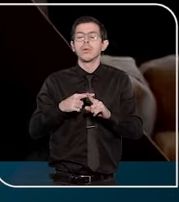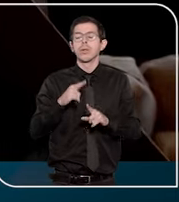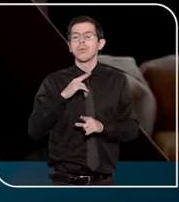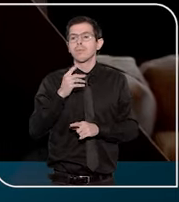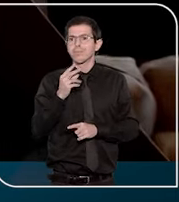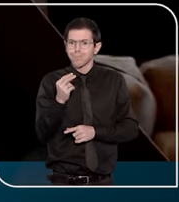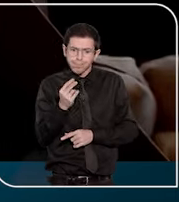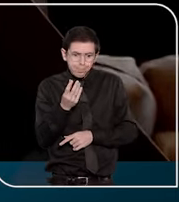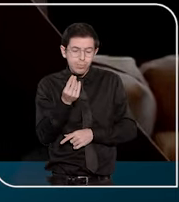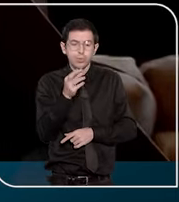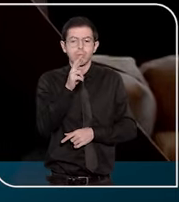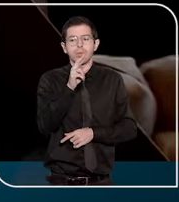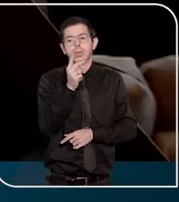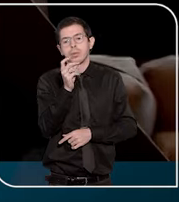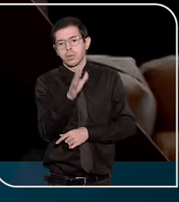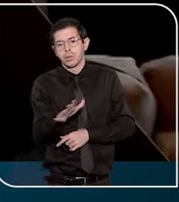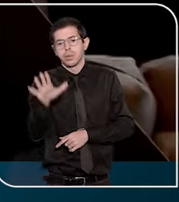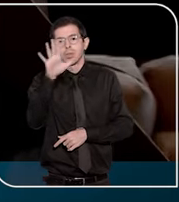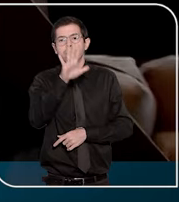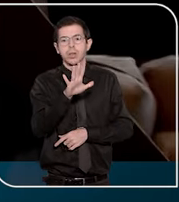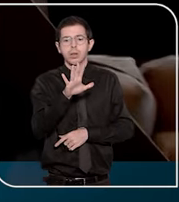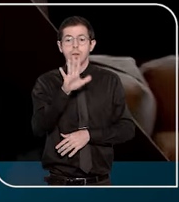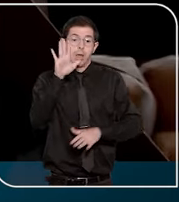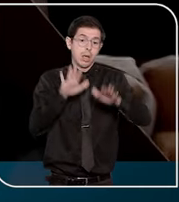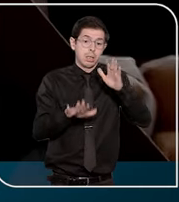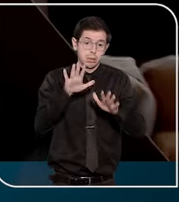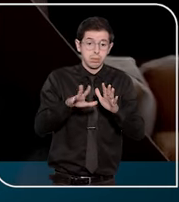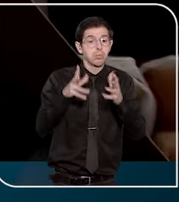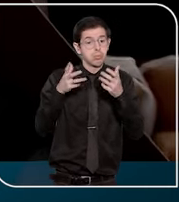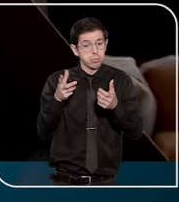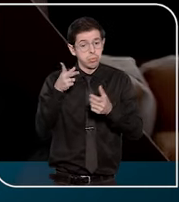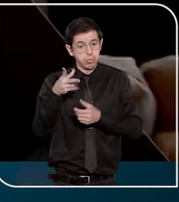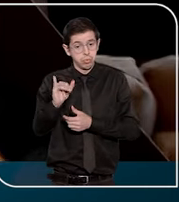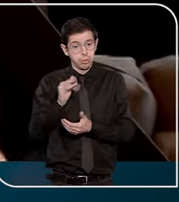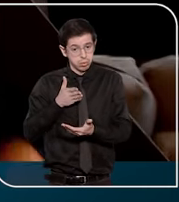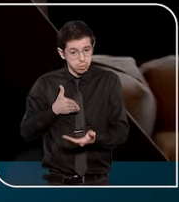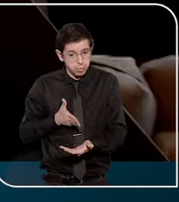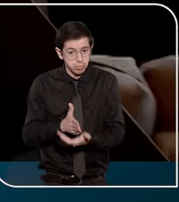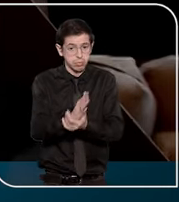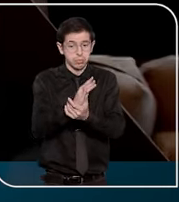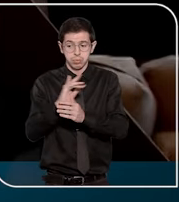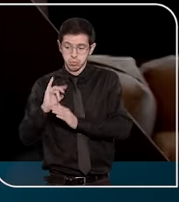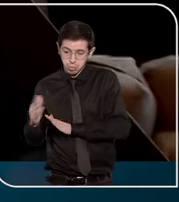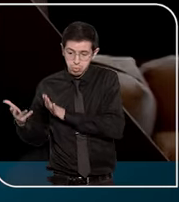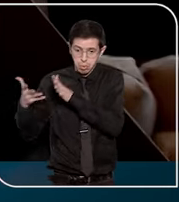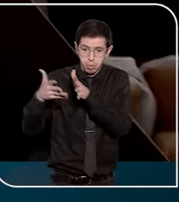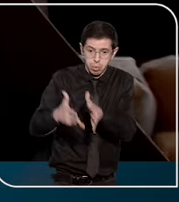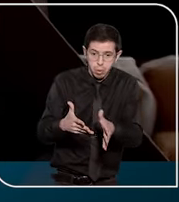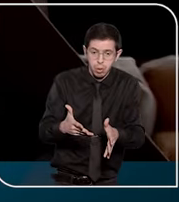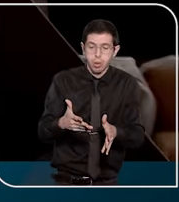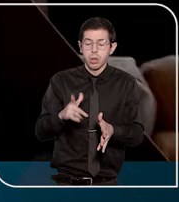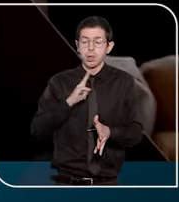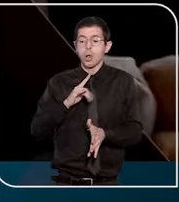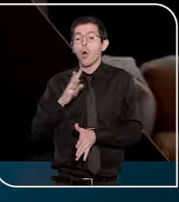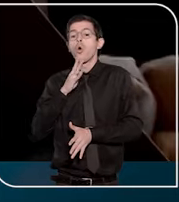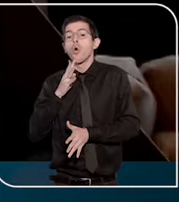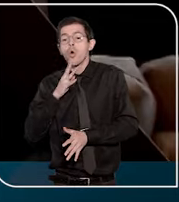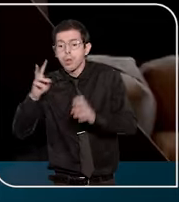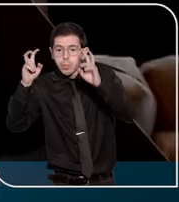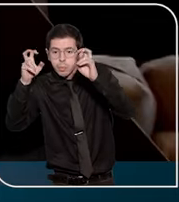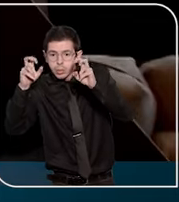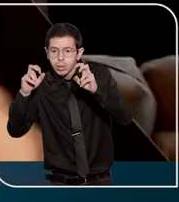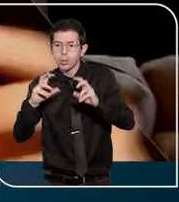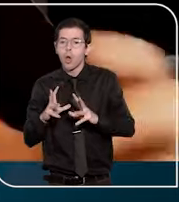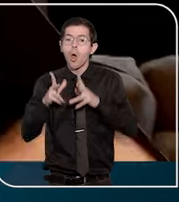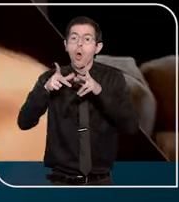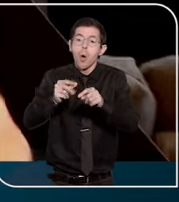Às vezes vai ser admitida a participação de amicus curiae, as partes todas querem se manifestar, porque você